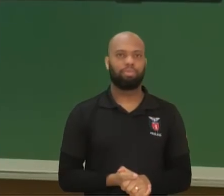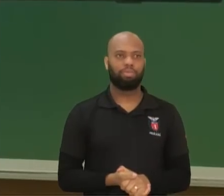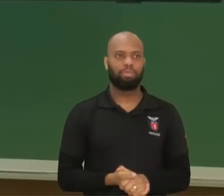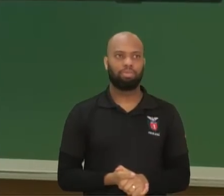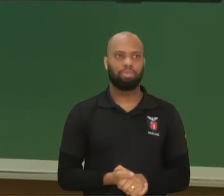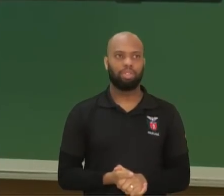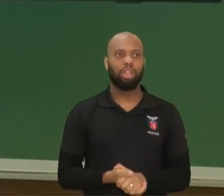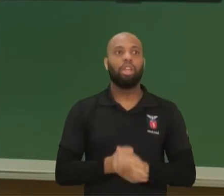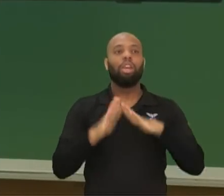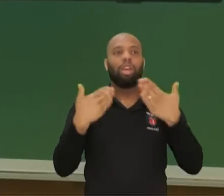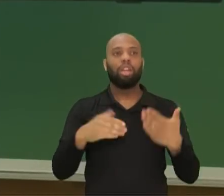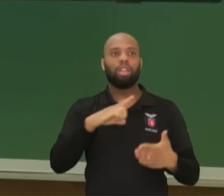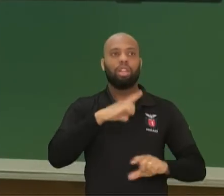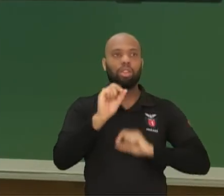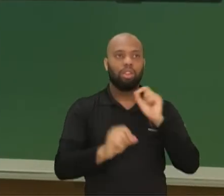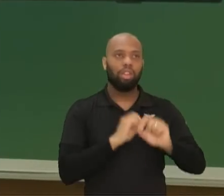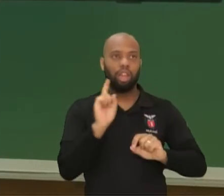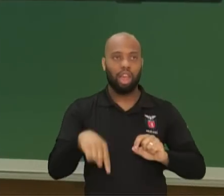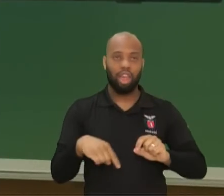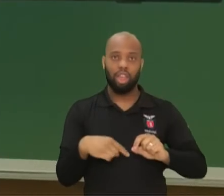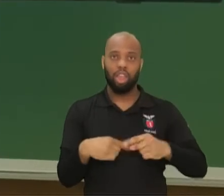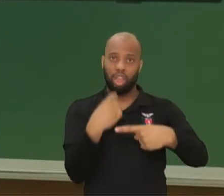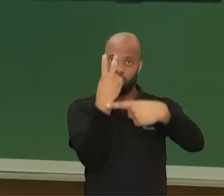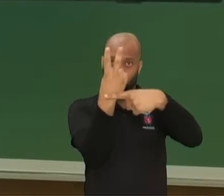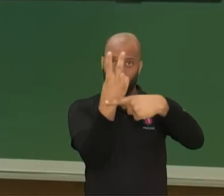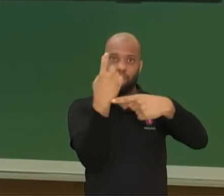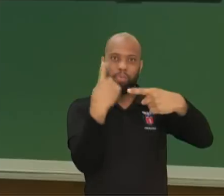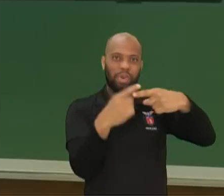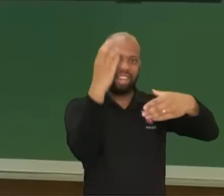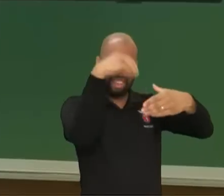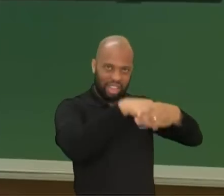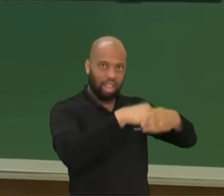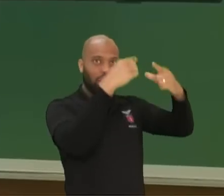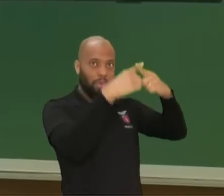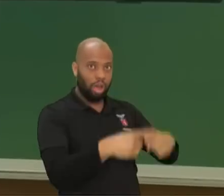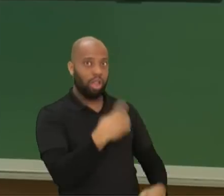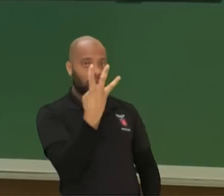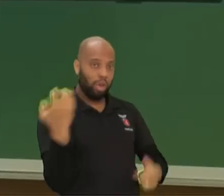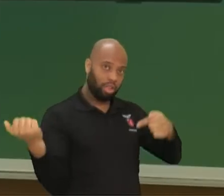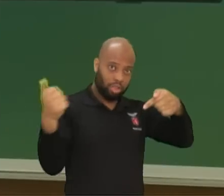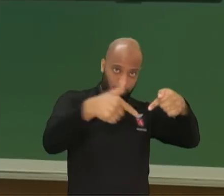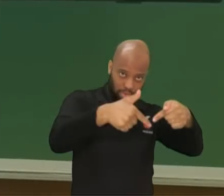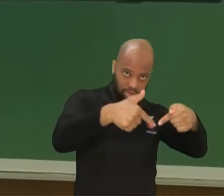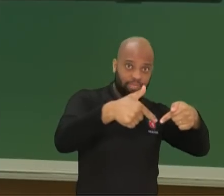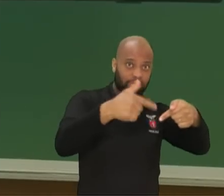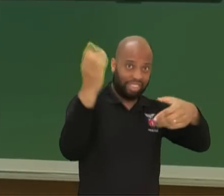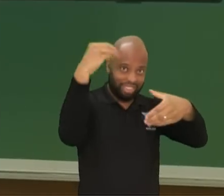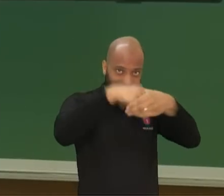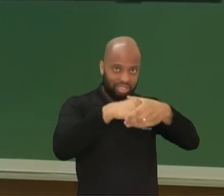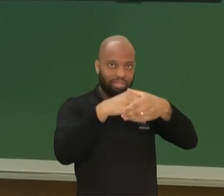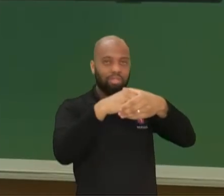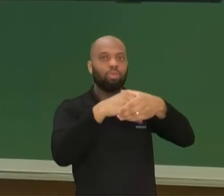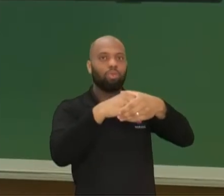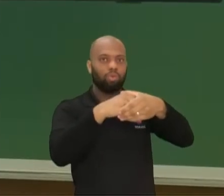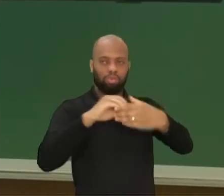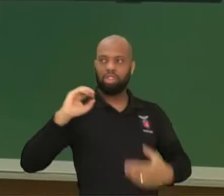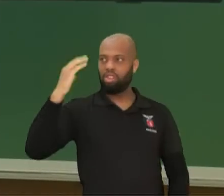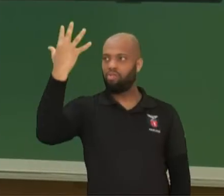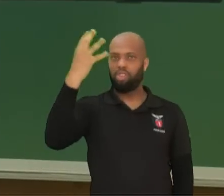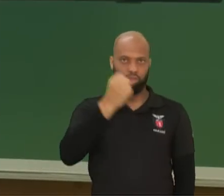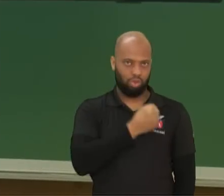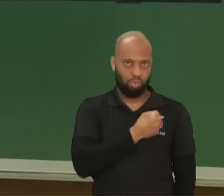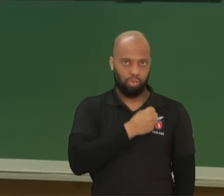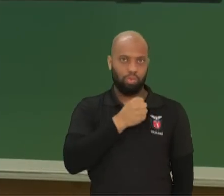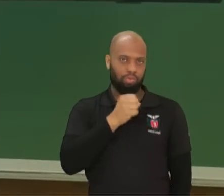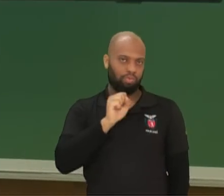bom? Então, é 2 múltiplos de 4 dentro desse evento aqui, certo? Que são os maiores